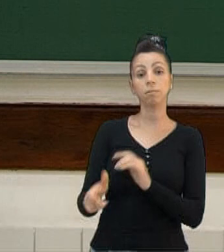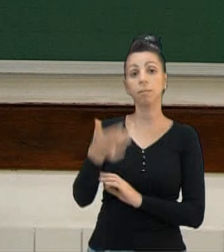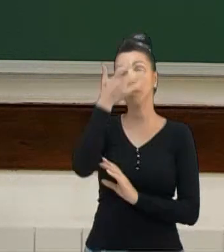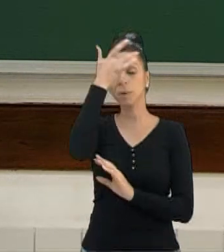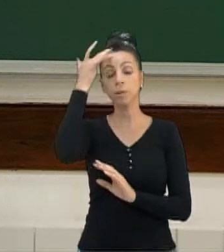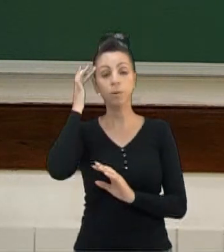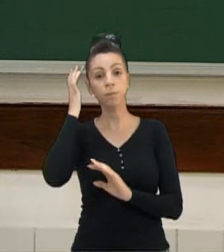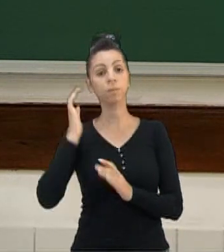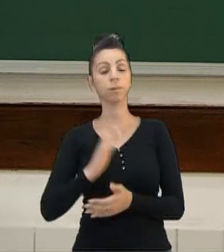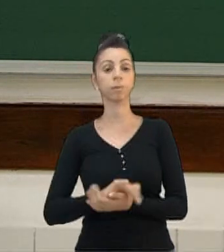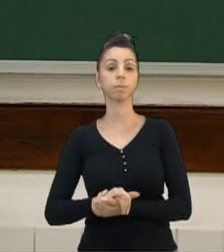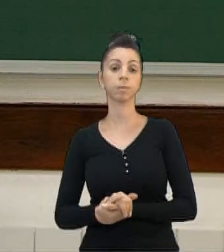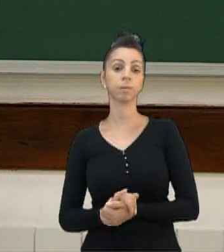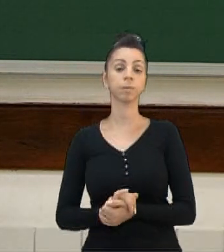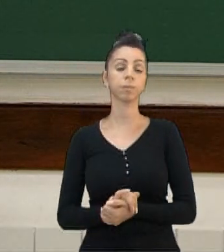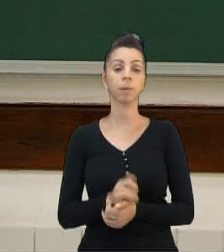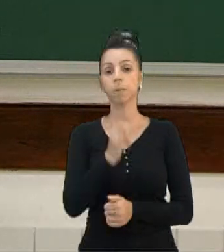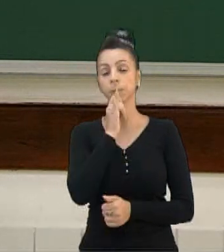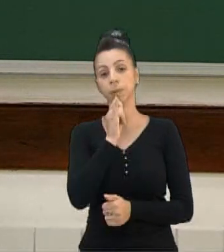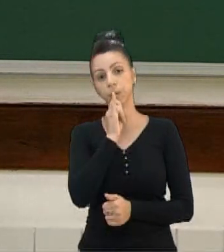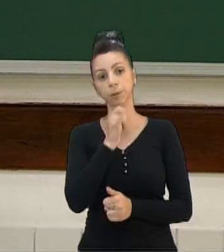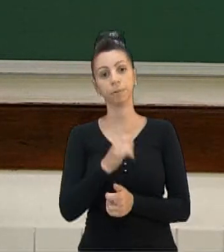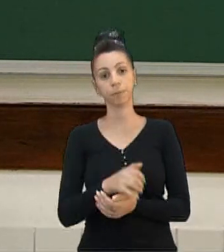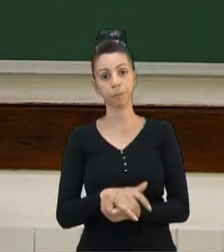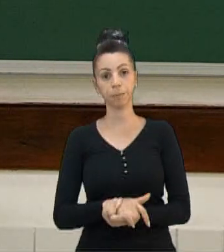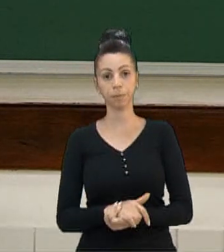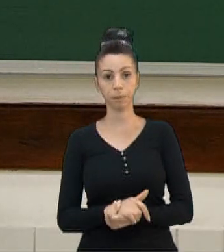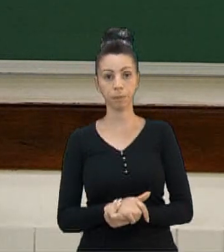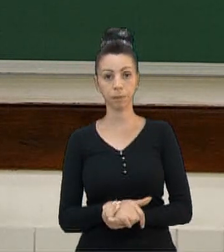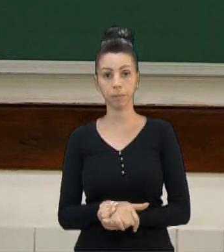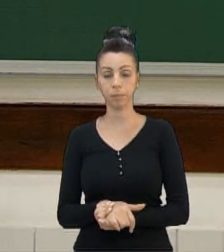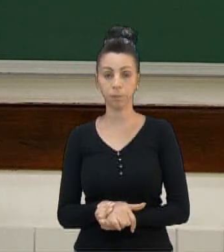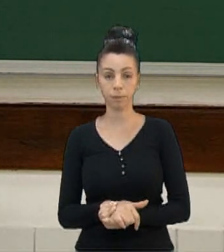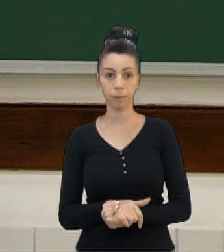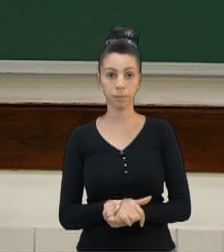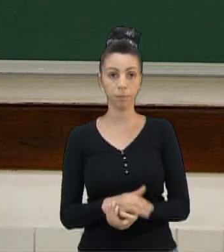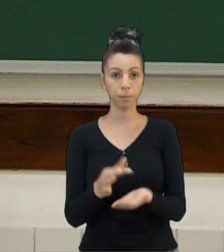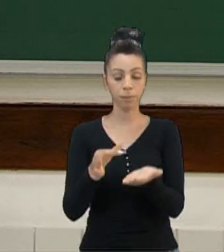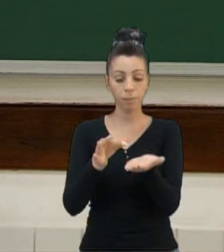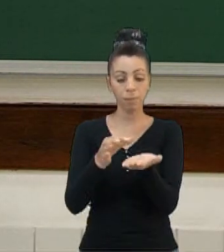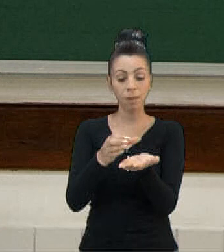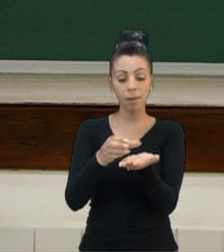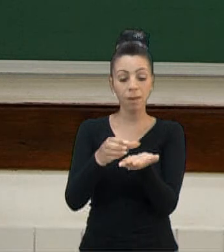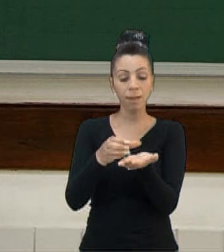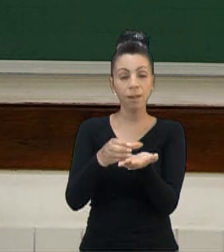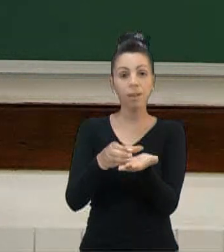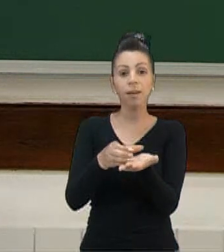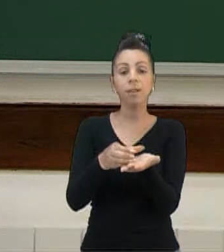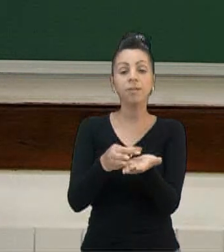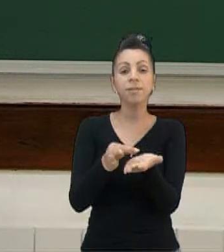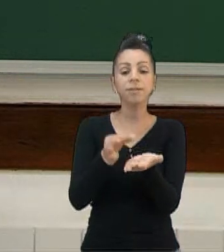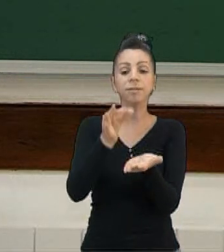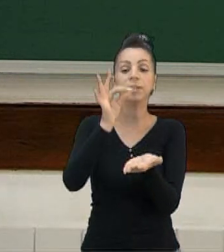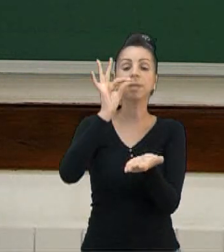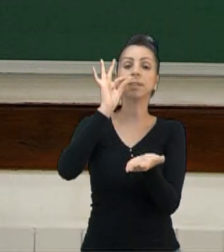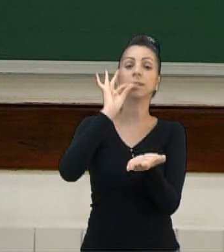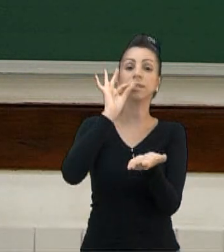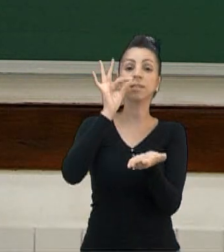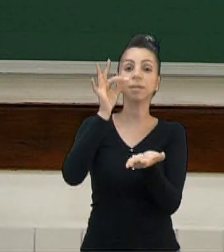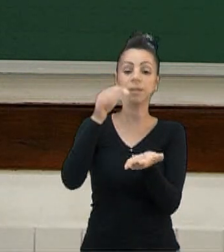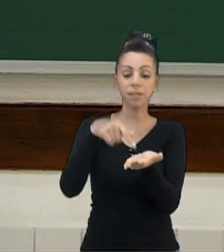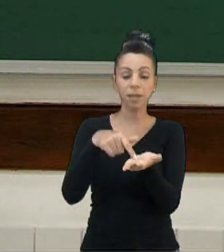se eu digo de repente, trago lá, a caneca sorriu para mim naquela manhã,